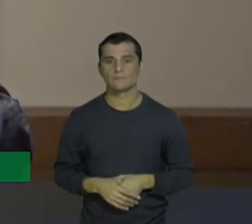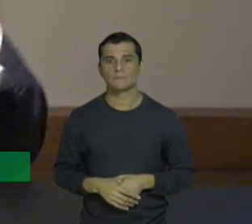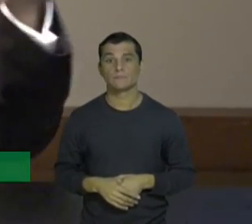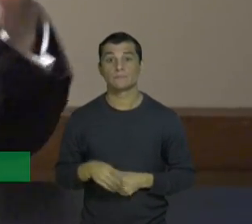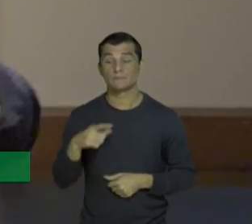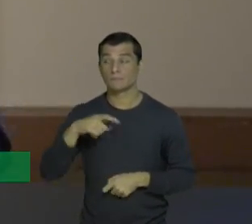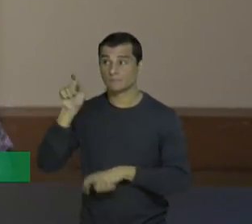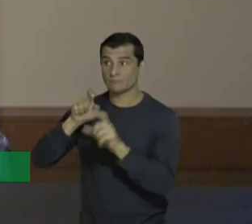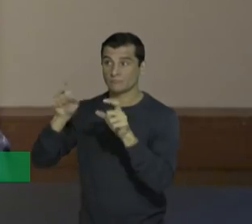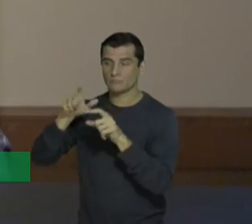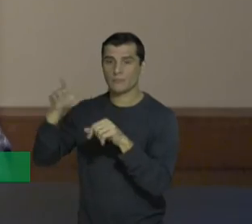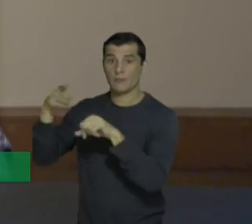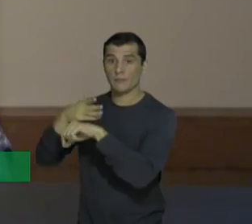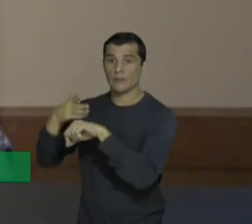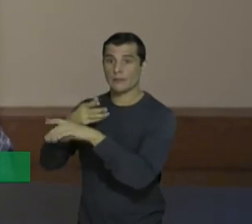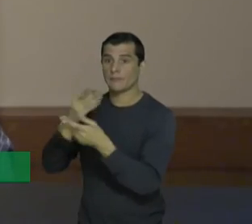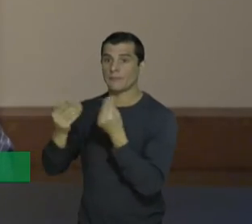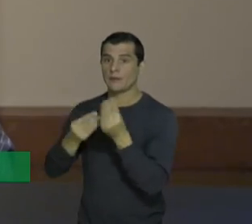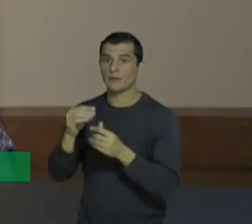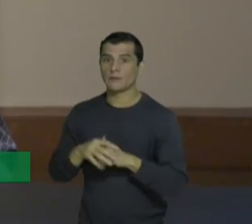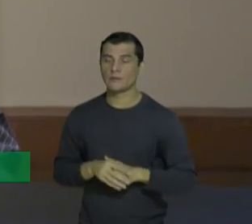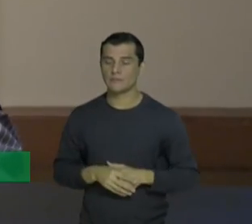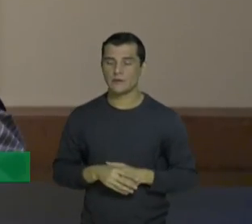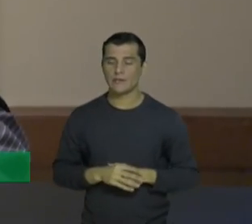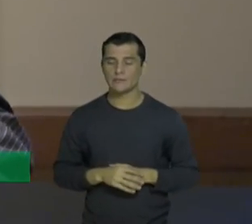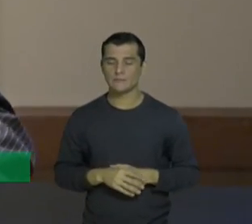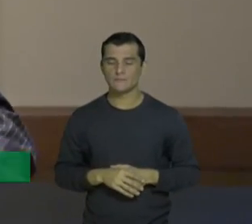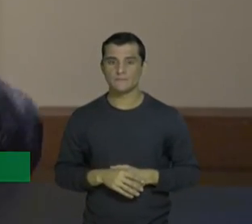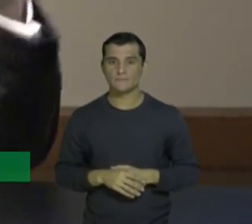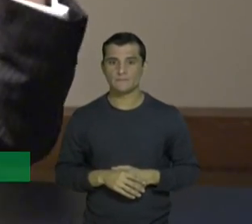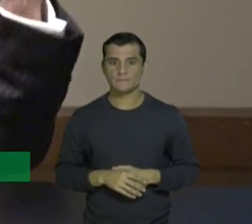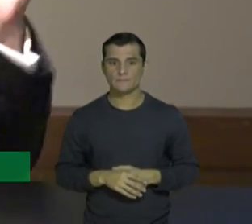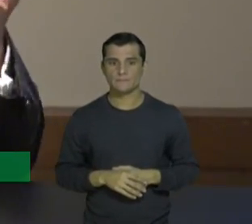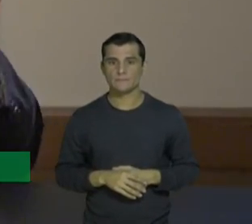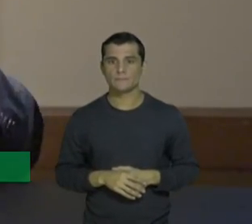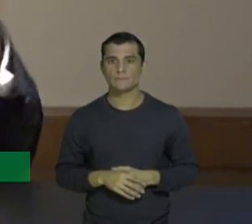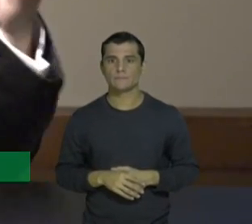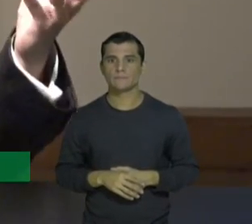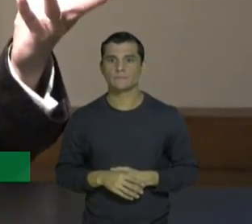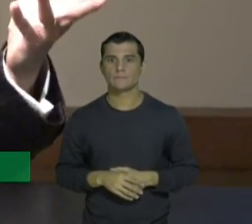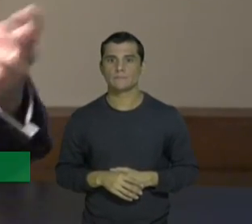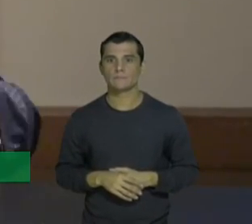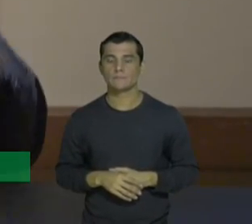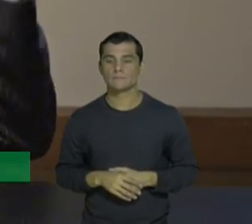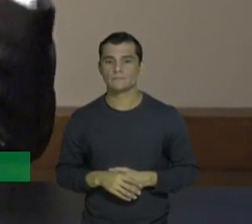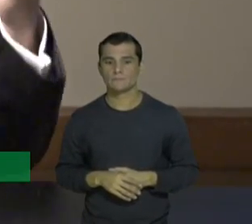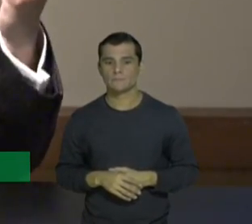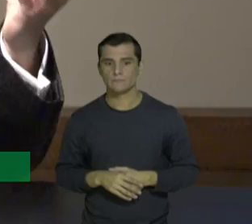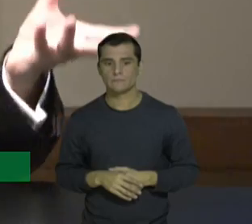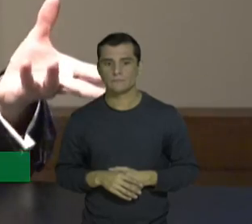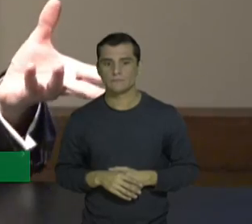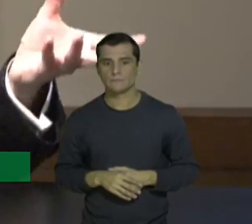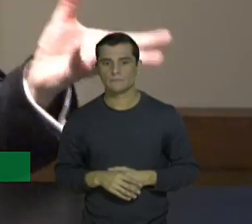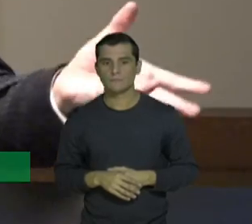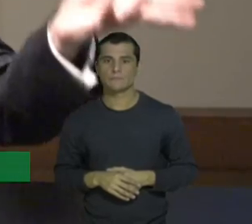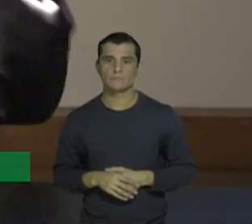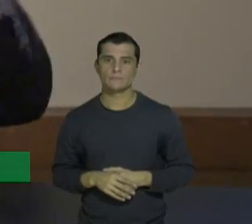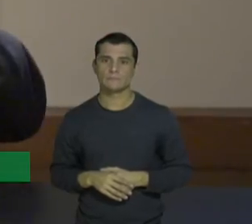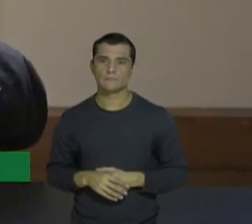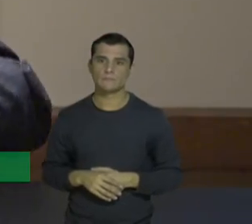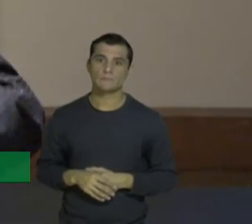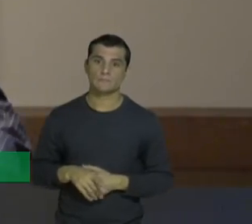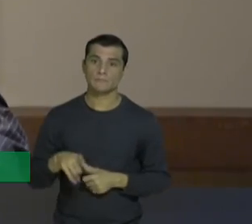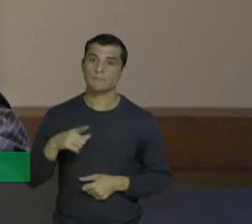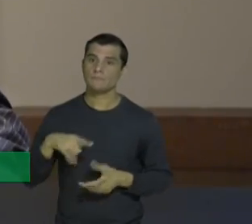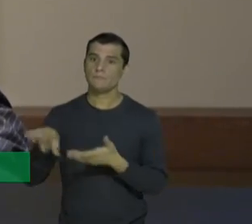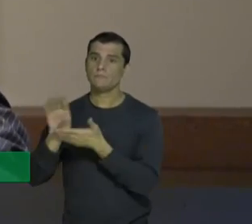membros Então existe também um um um possível veto Nacional Mas sendo isso sempre é negociado sendo aprovado no conselho europeu vai